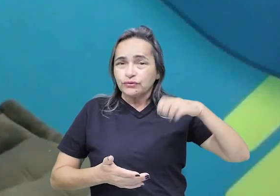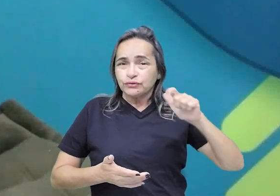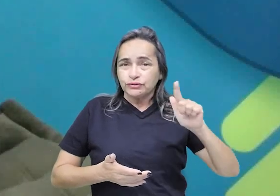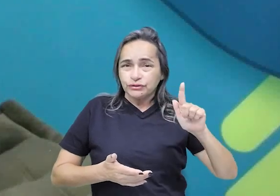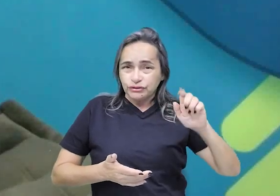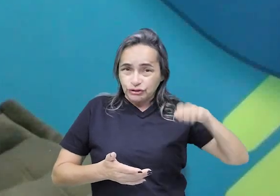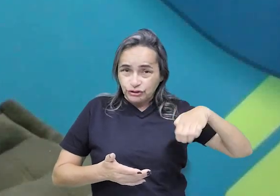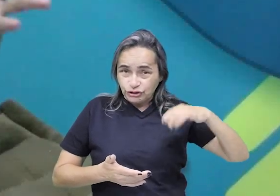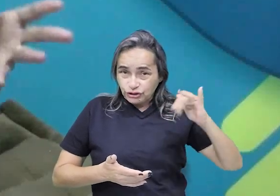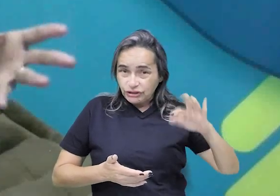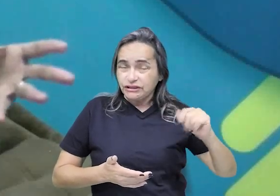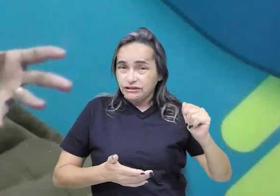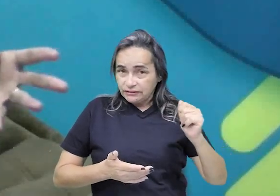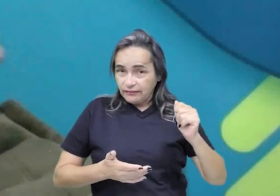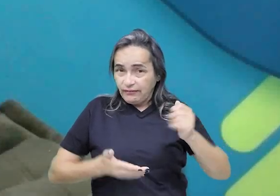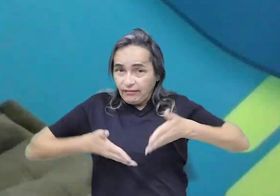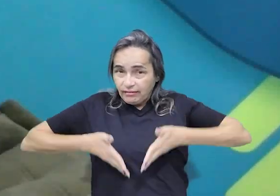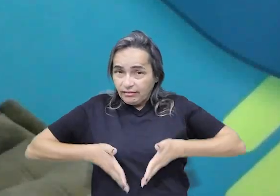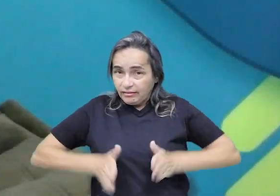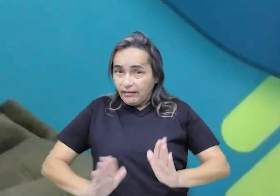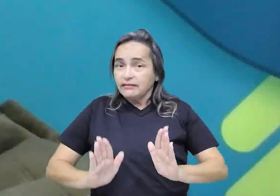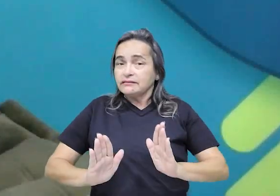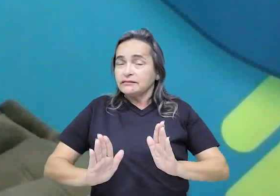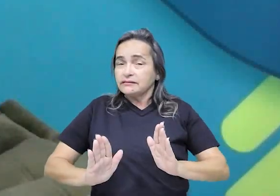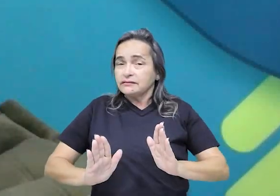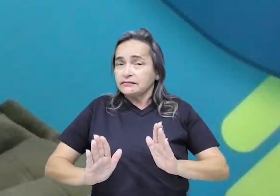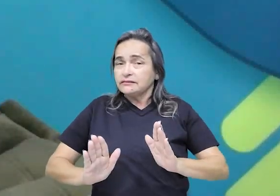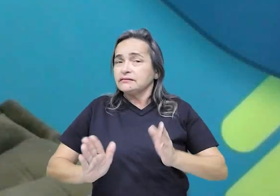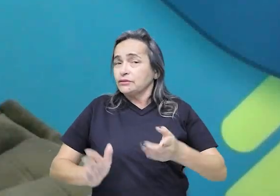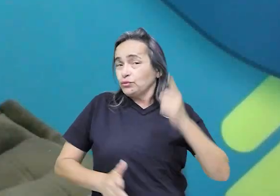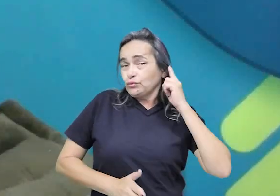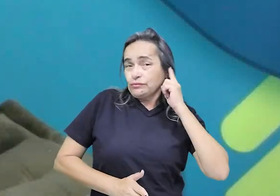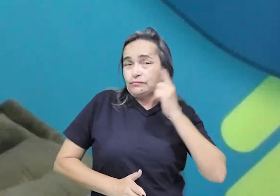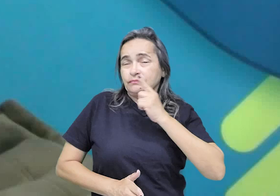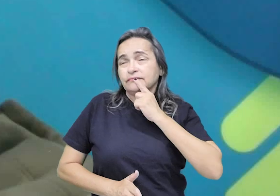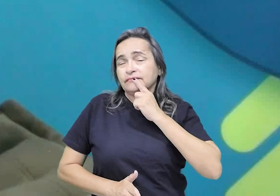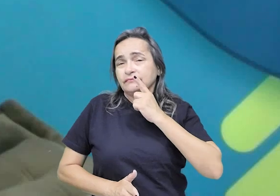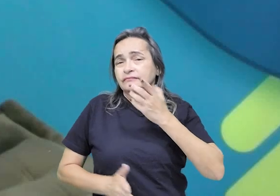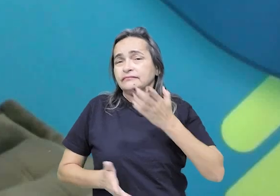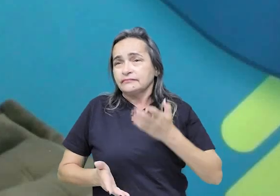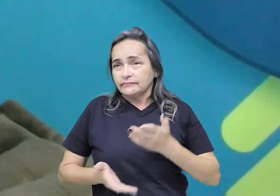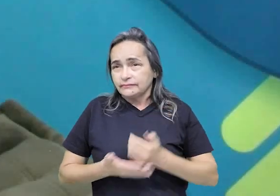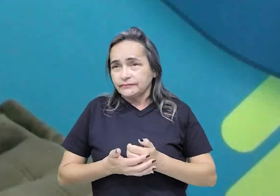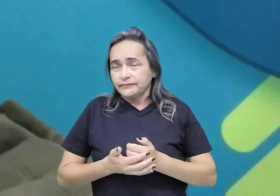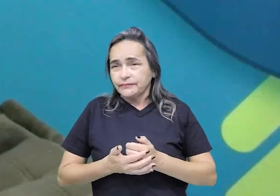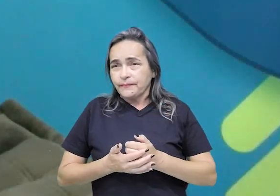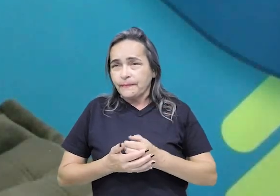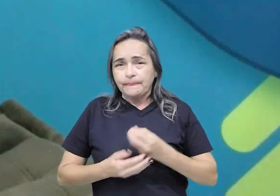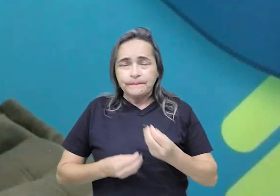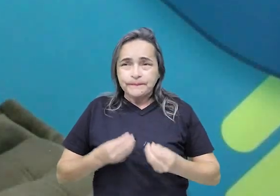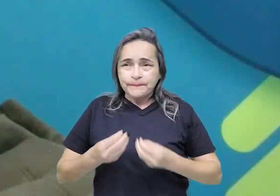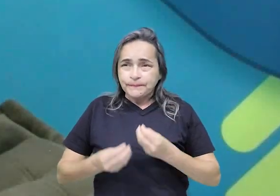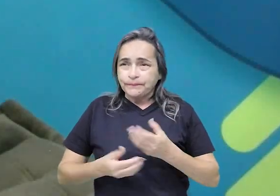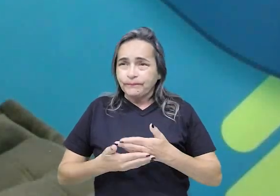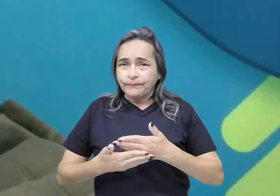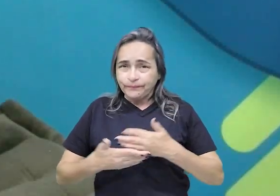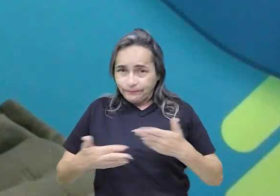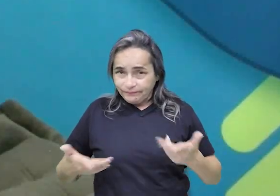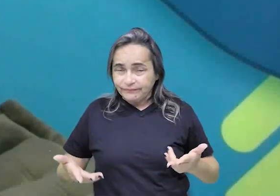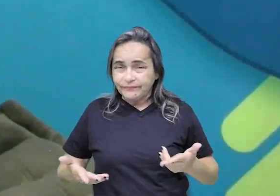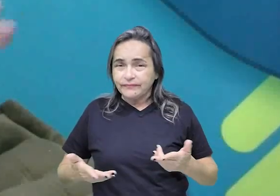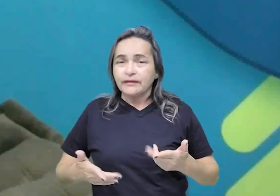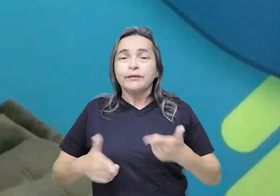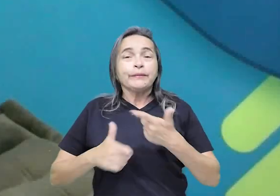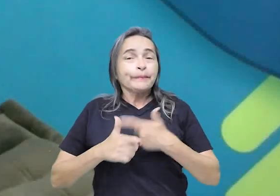né? Que é aquela onde o bebê nasce, ele nasceu surdo. Ele nasceu com algum fator anatômico